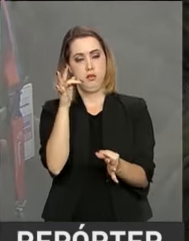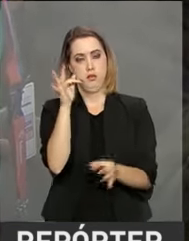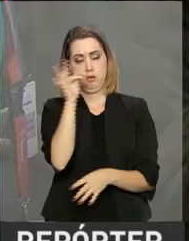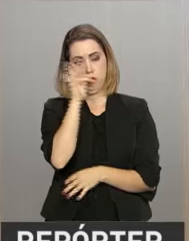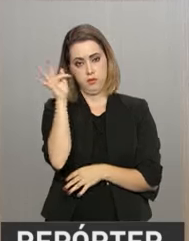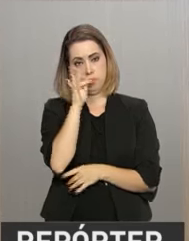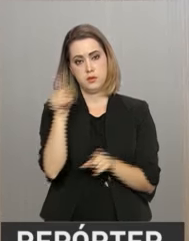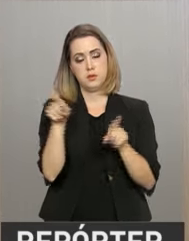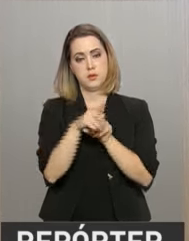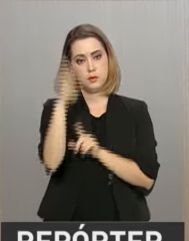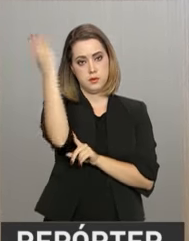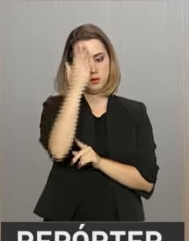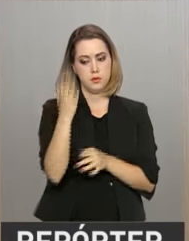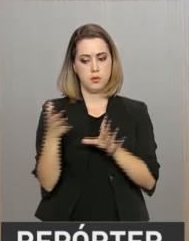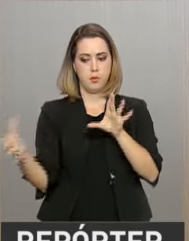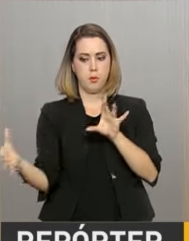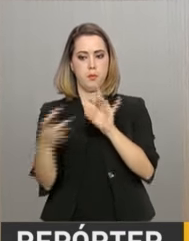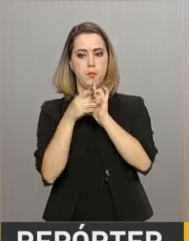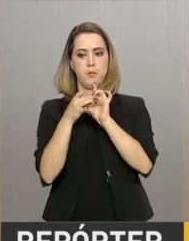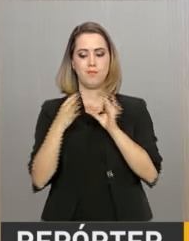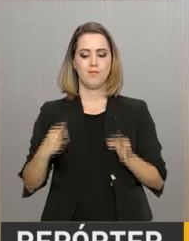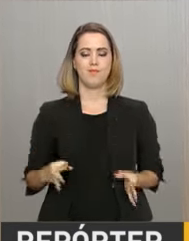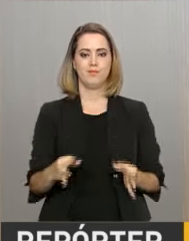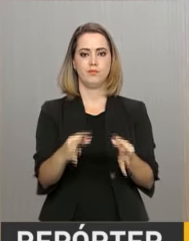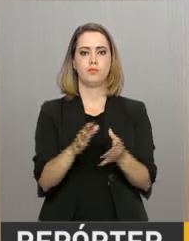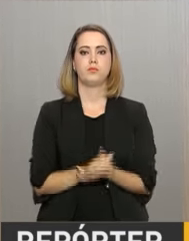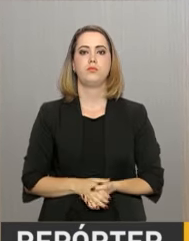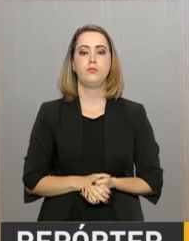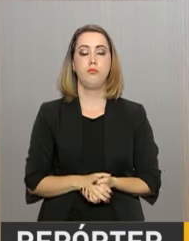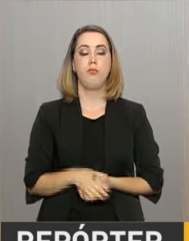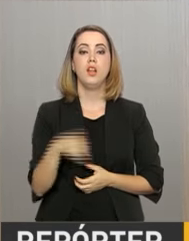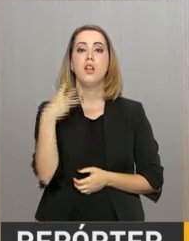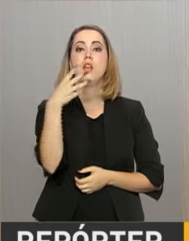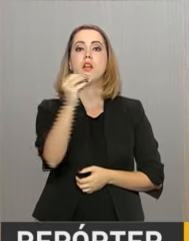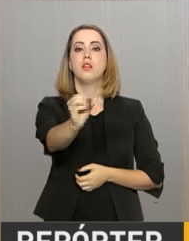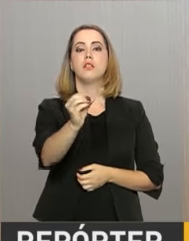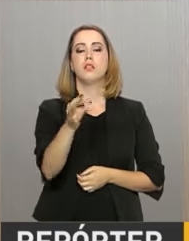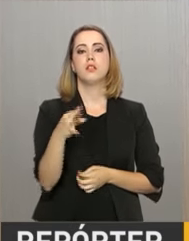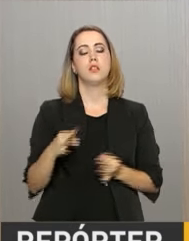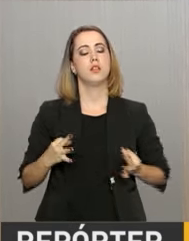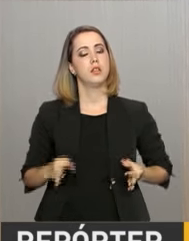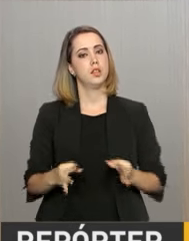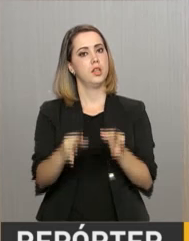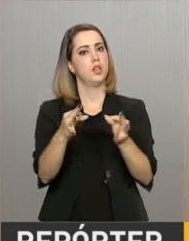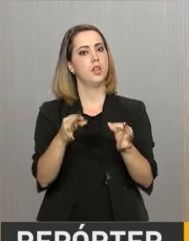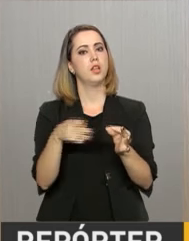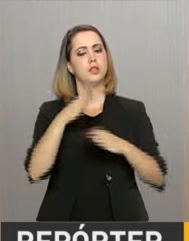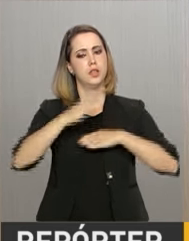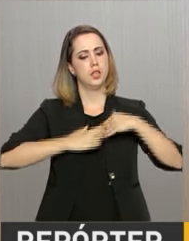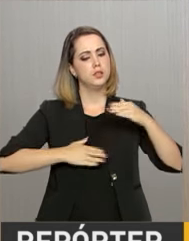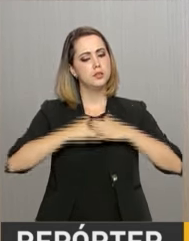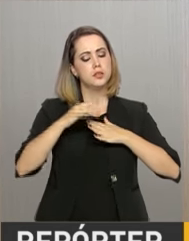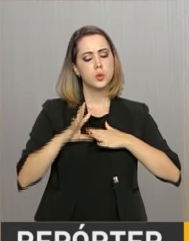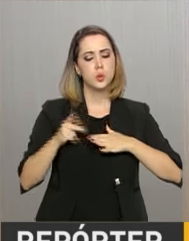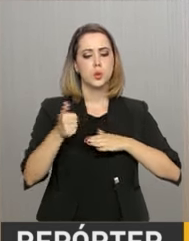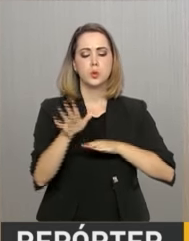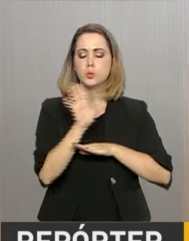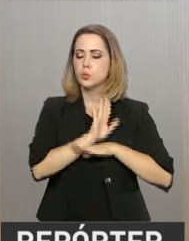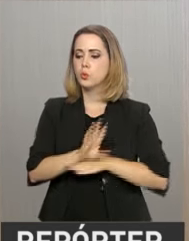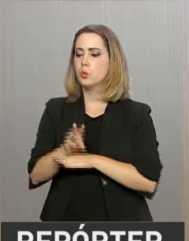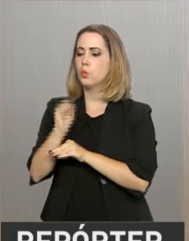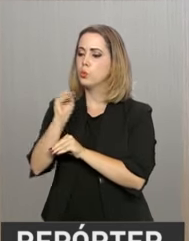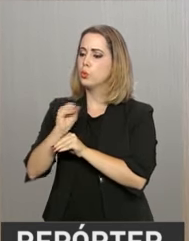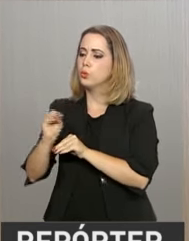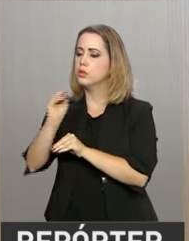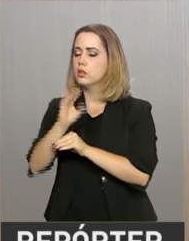brasileiros cerca de 30 técnicos brasileiros passaram todo o tempo de fabricação do satélite na França acompanhando